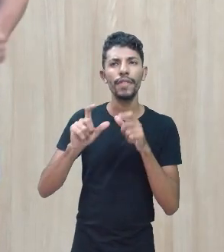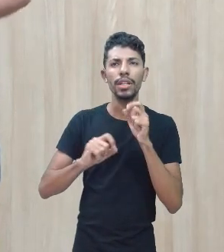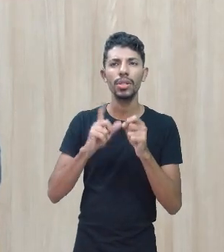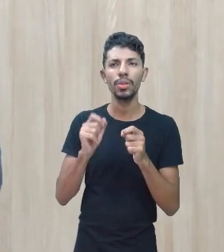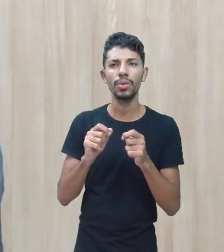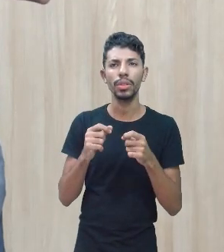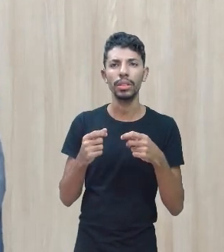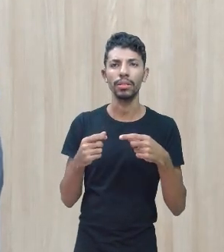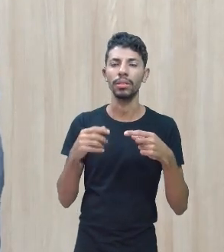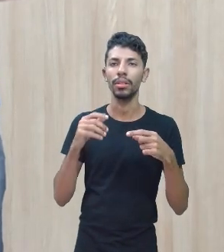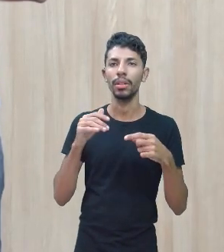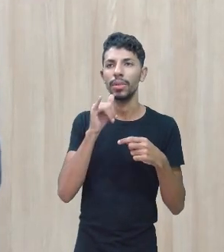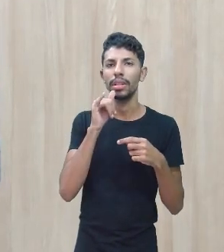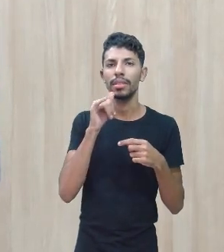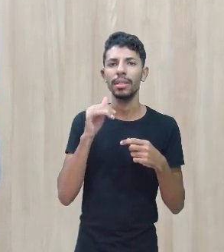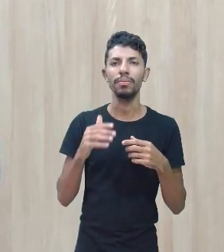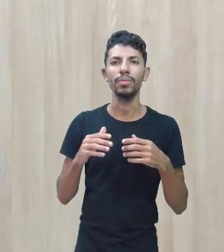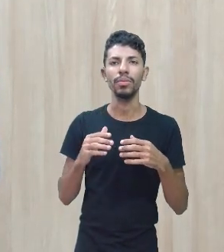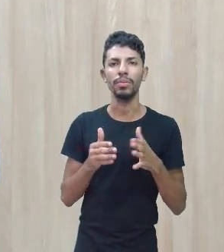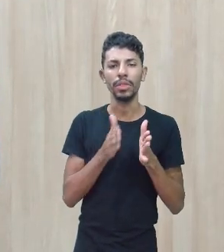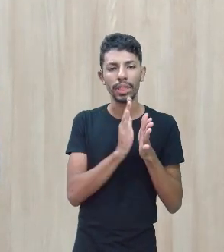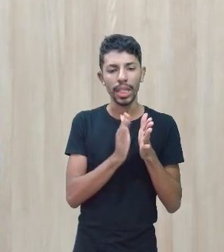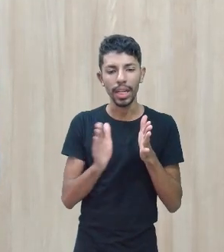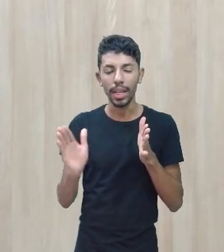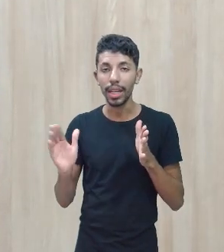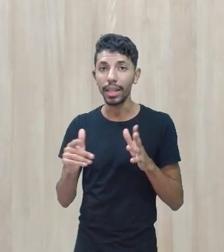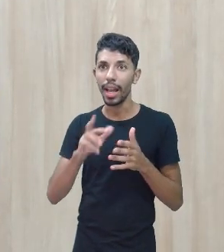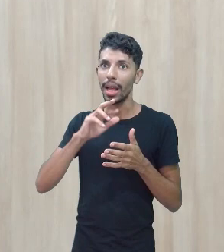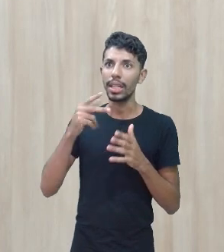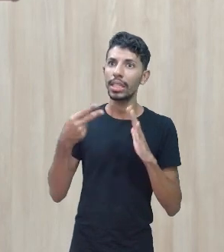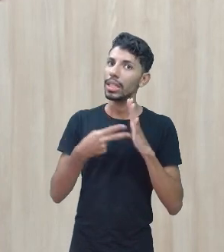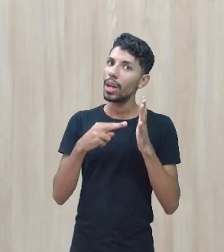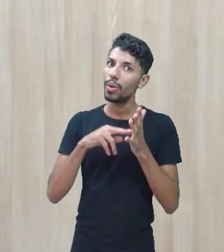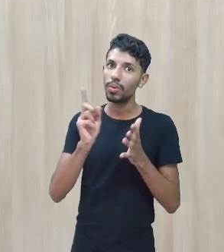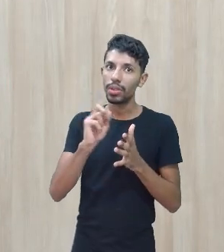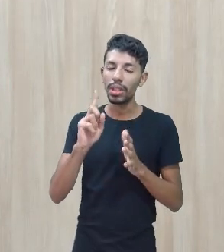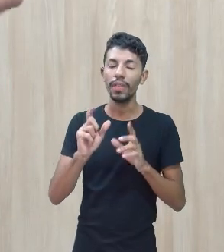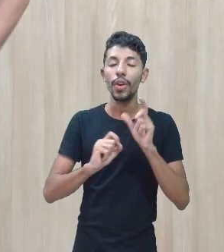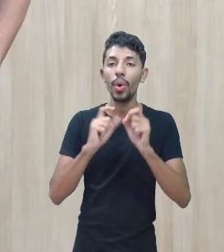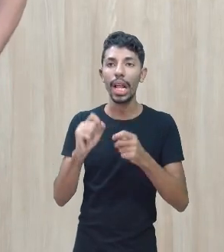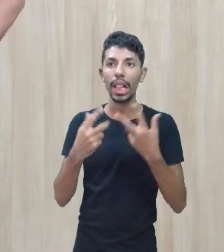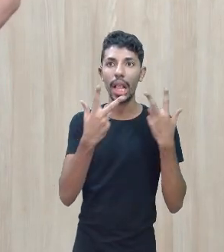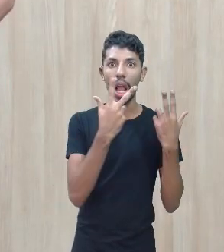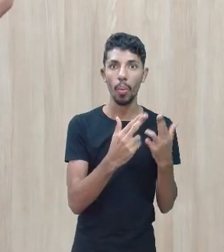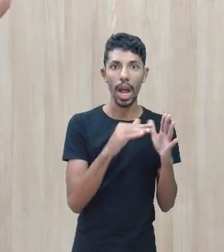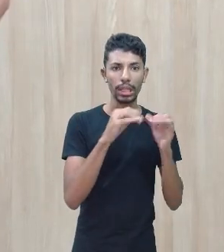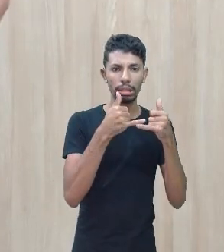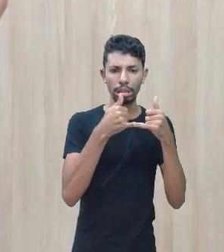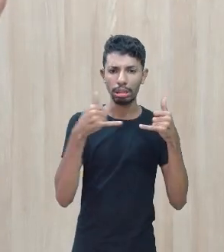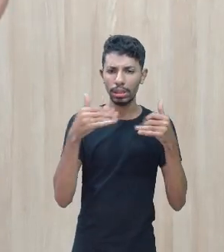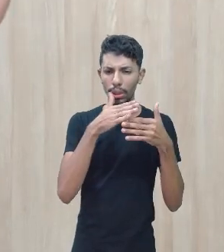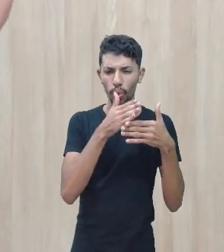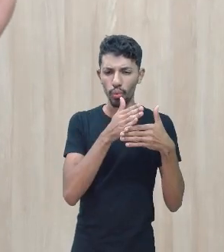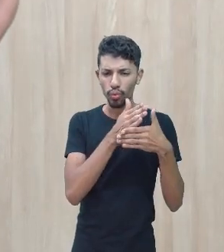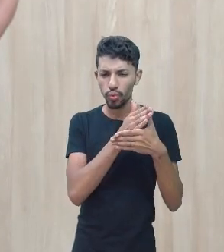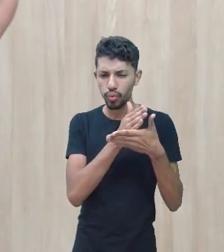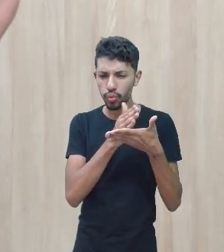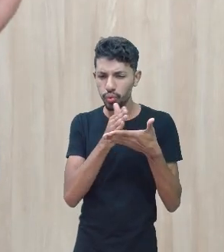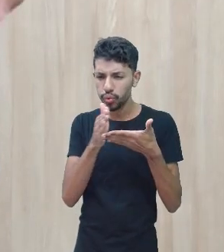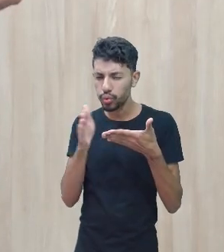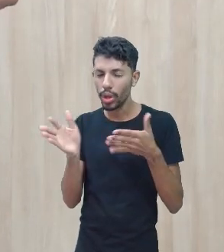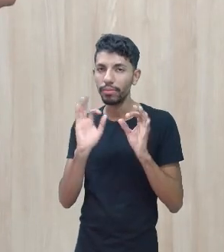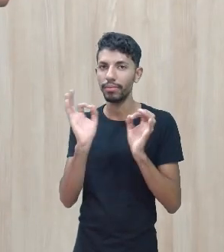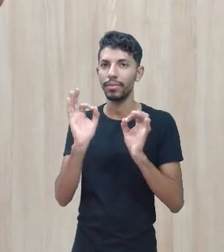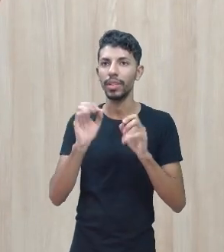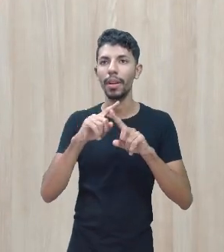sequência, não quer dizer que a coisa vai seguir exatamente dentro de uma linha exata, mas essas setas aí, elas